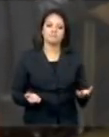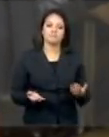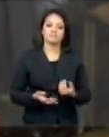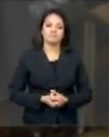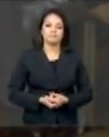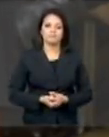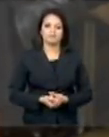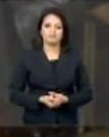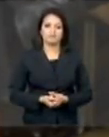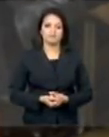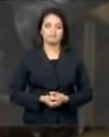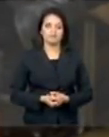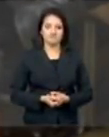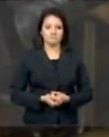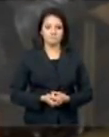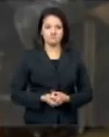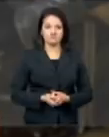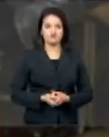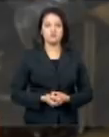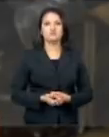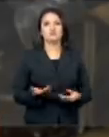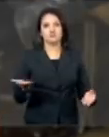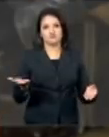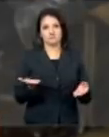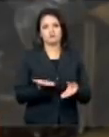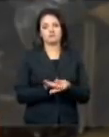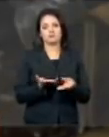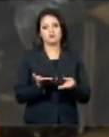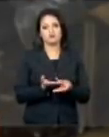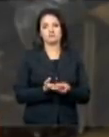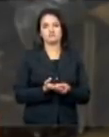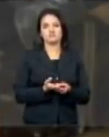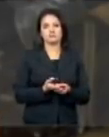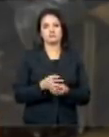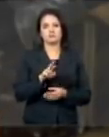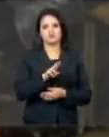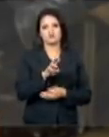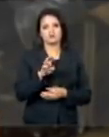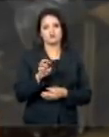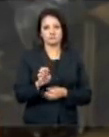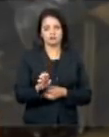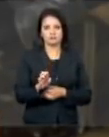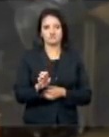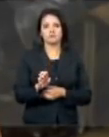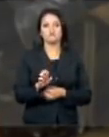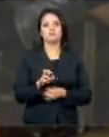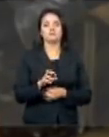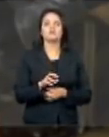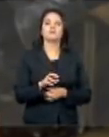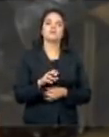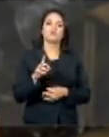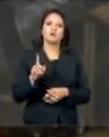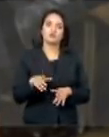nesse caso específico nessa repercussão geral esses princípios constitucionais volto a